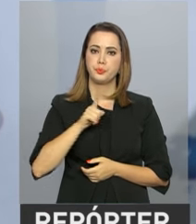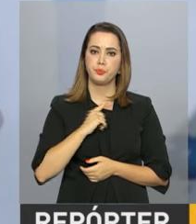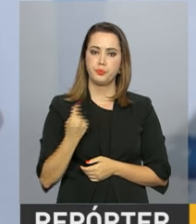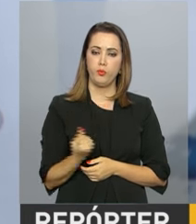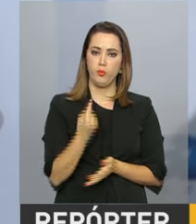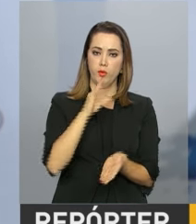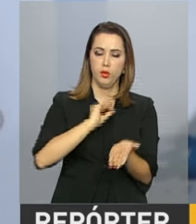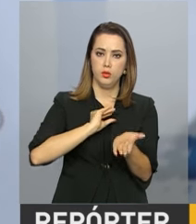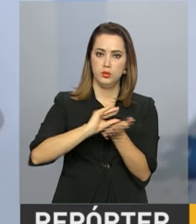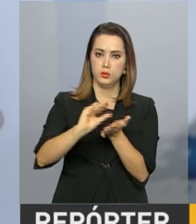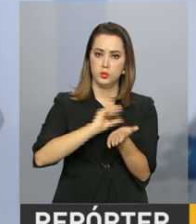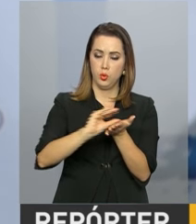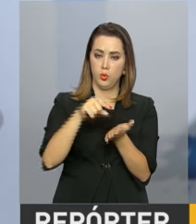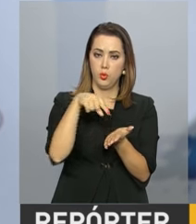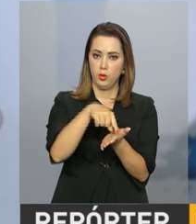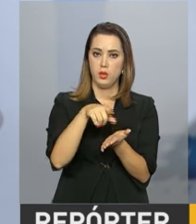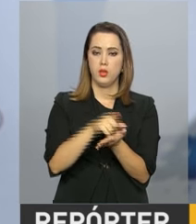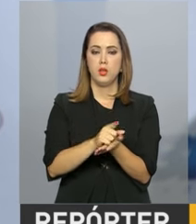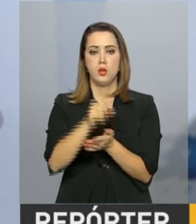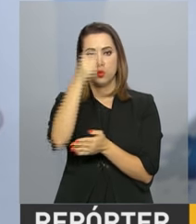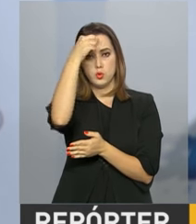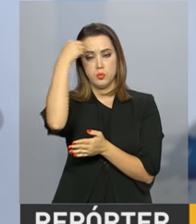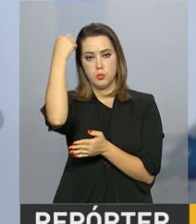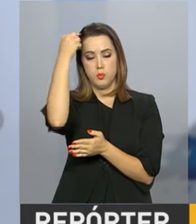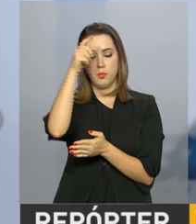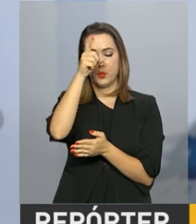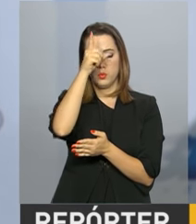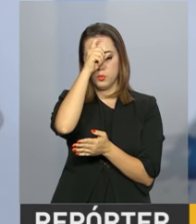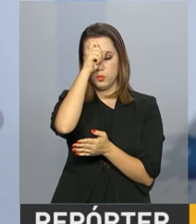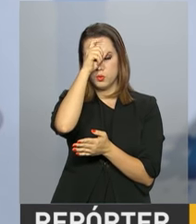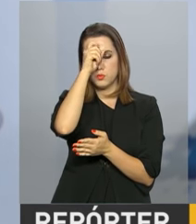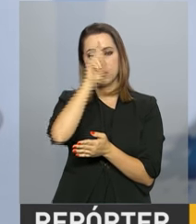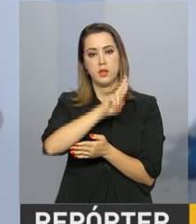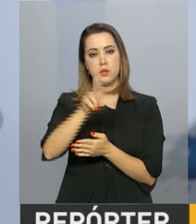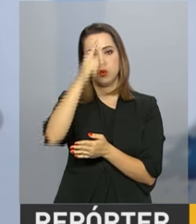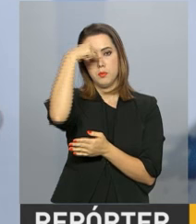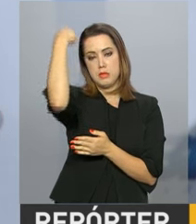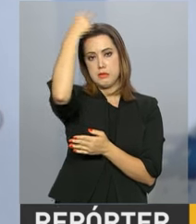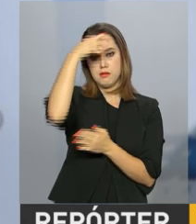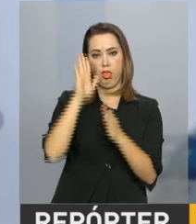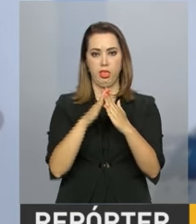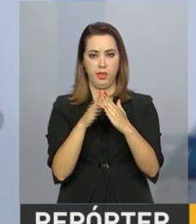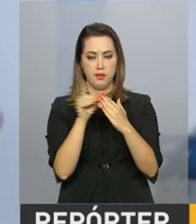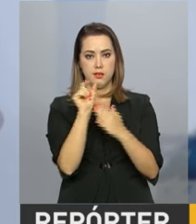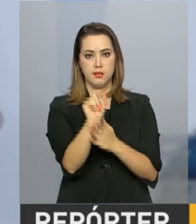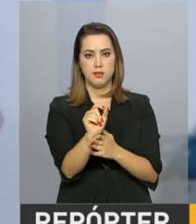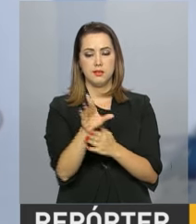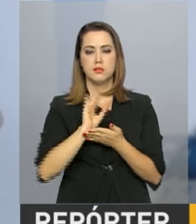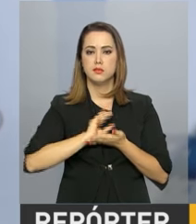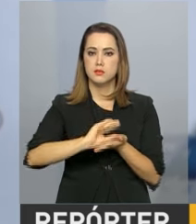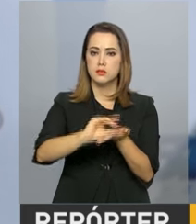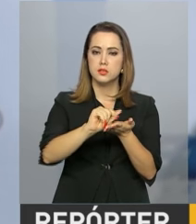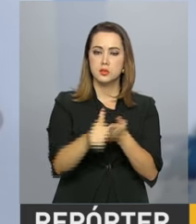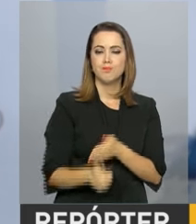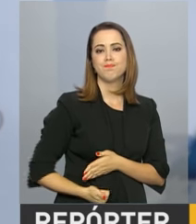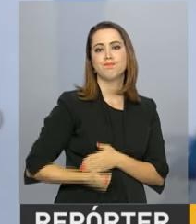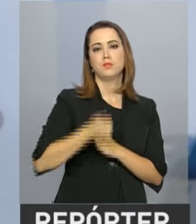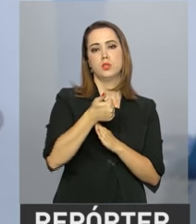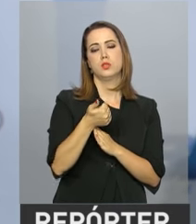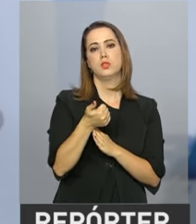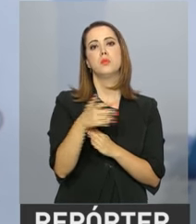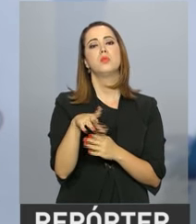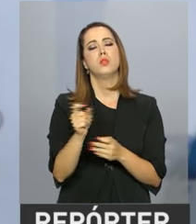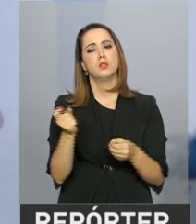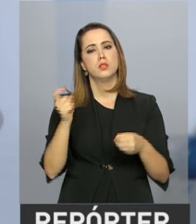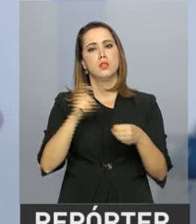do PROAD para que as Santas Casas possam ter apoio na confecção dos seus planos de recuperação, que